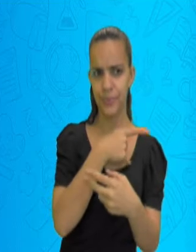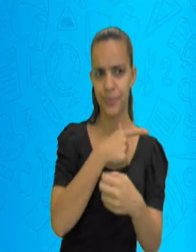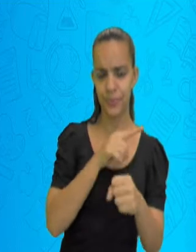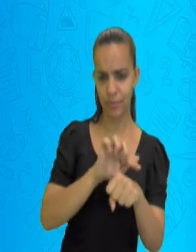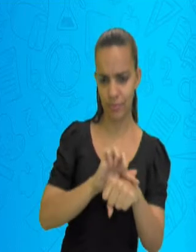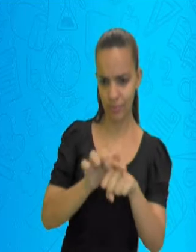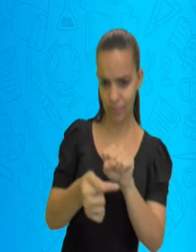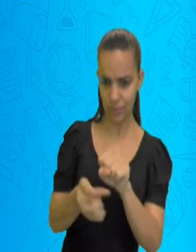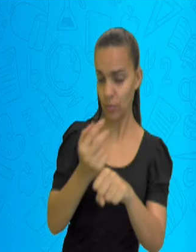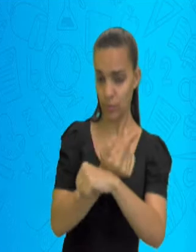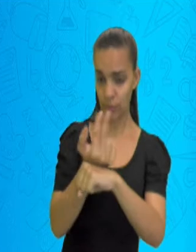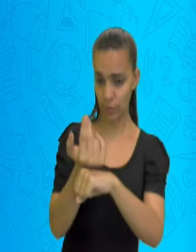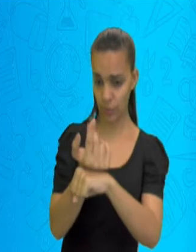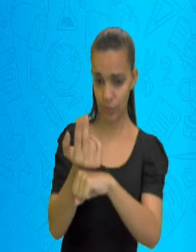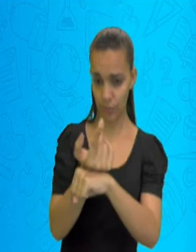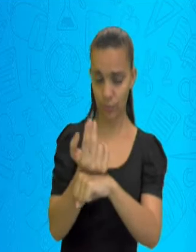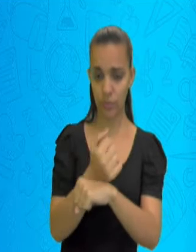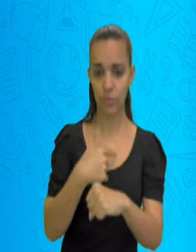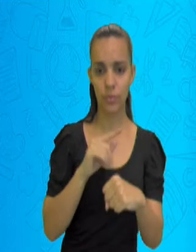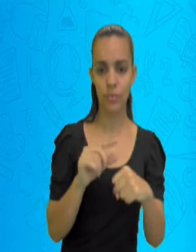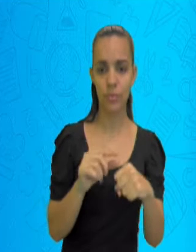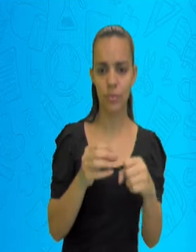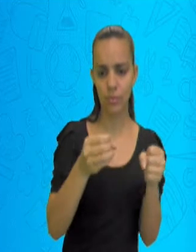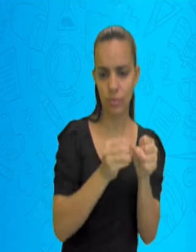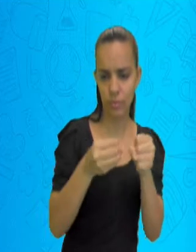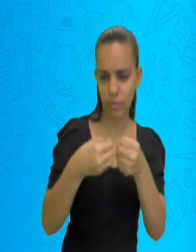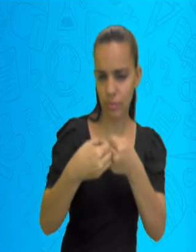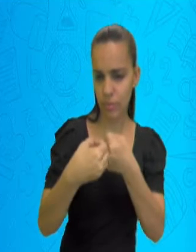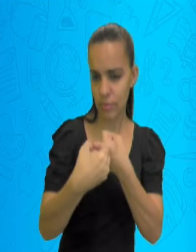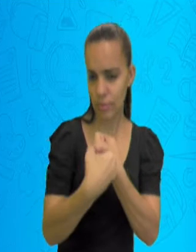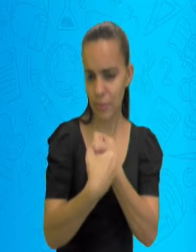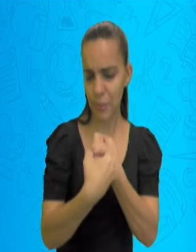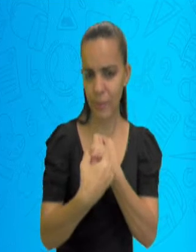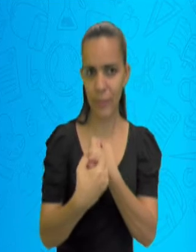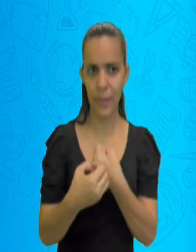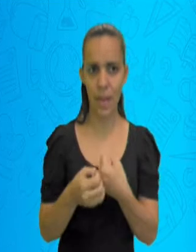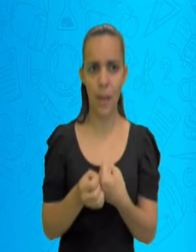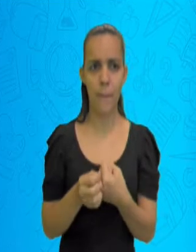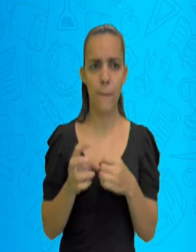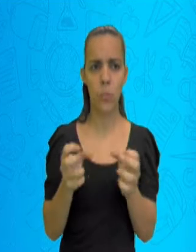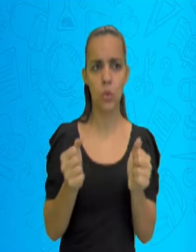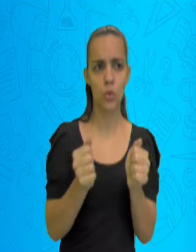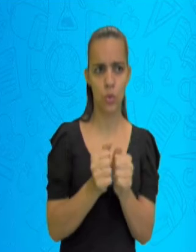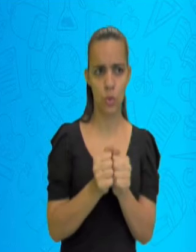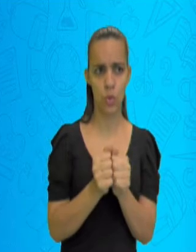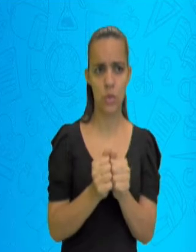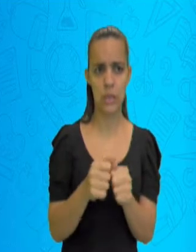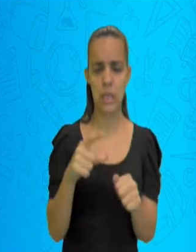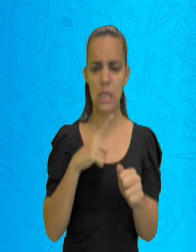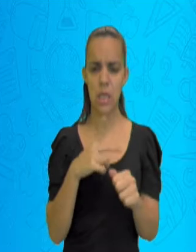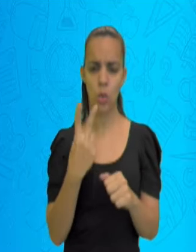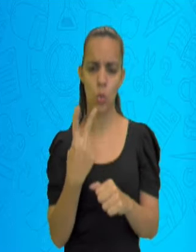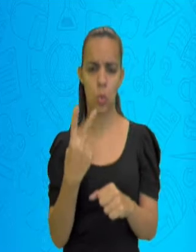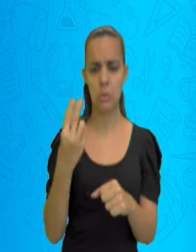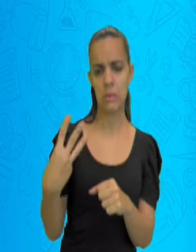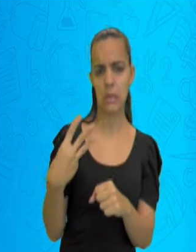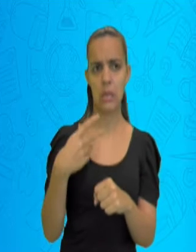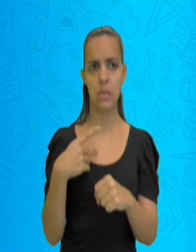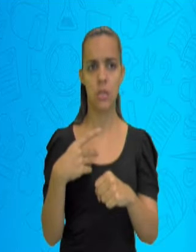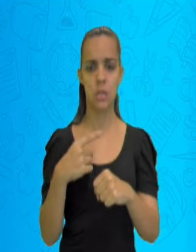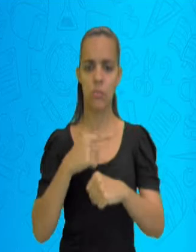representação de substâncias compostas. Substâncias compostas formadas por 2 átomos de elementos químicos